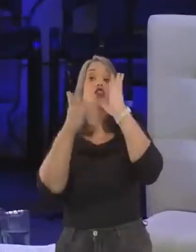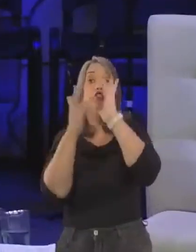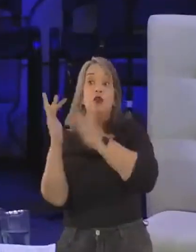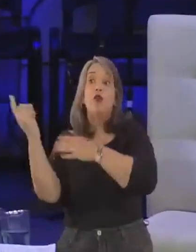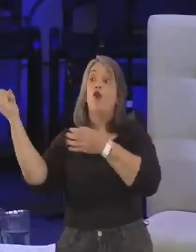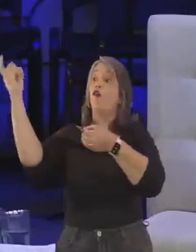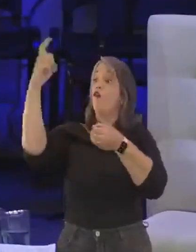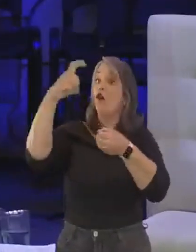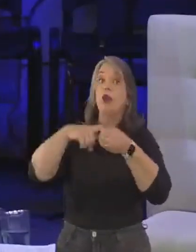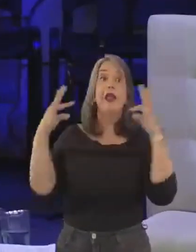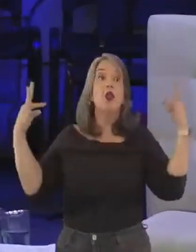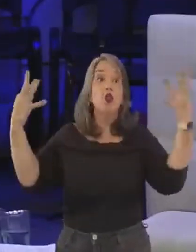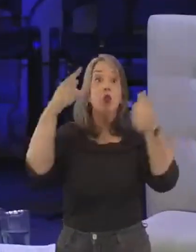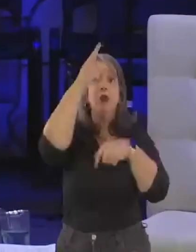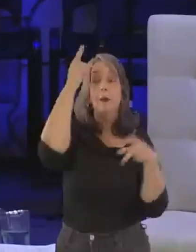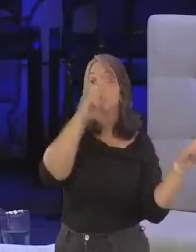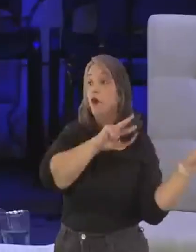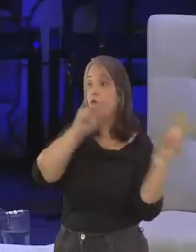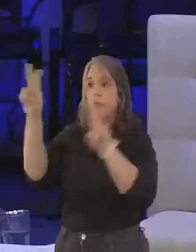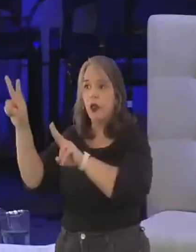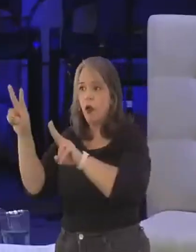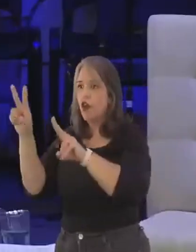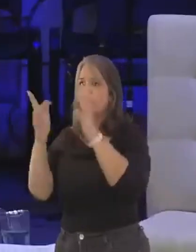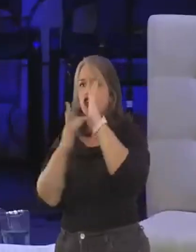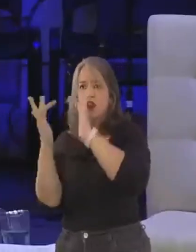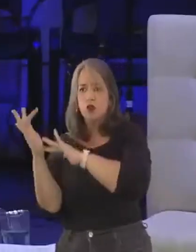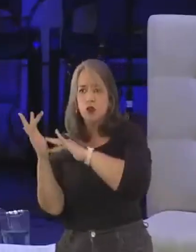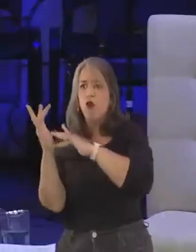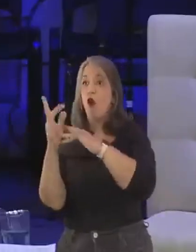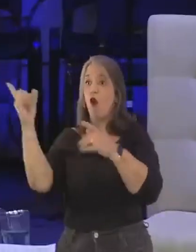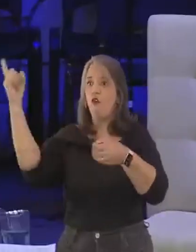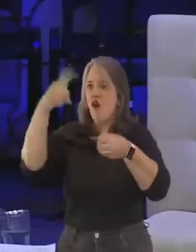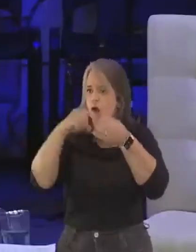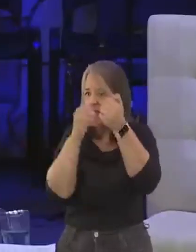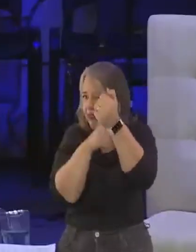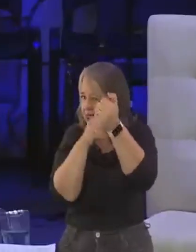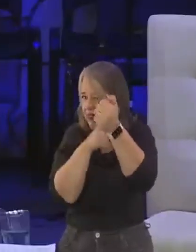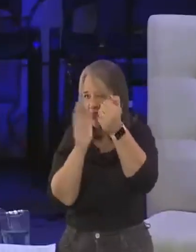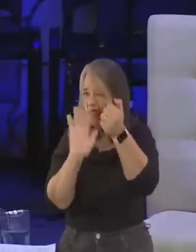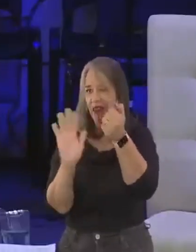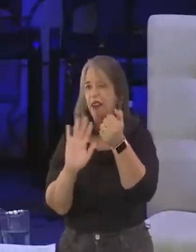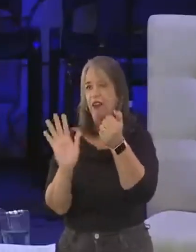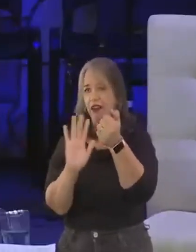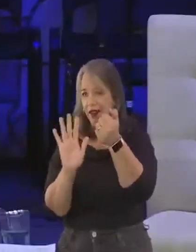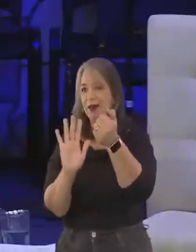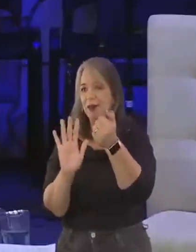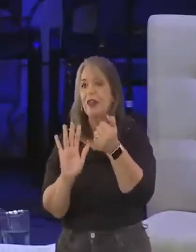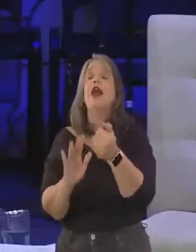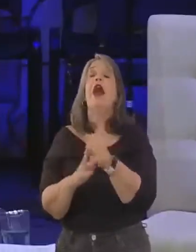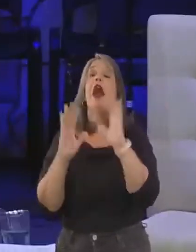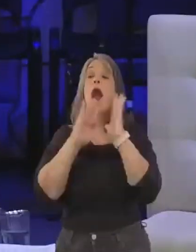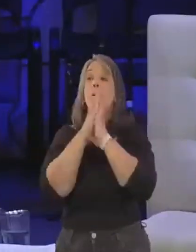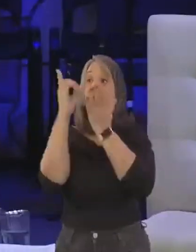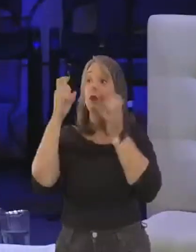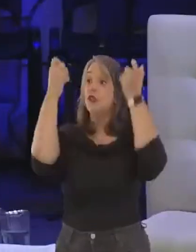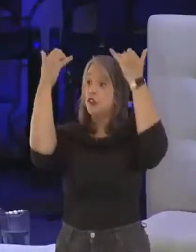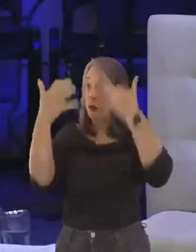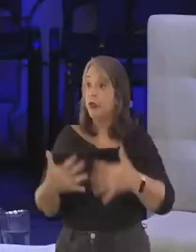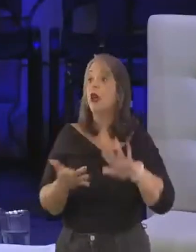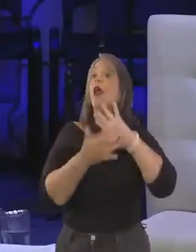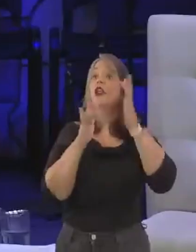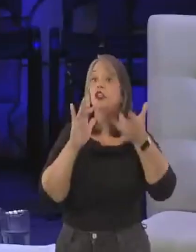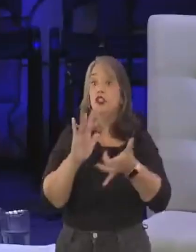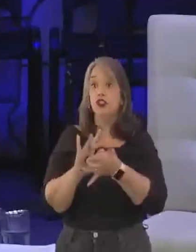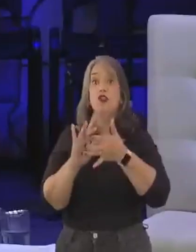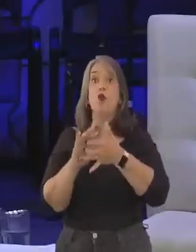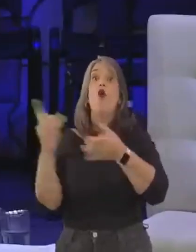de Deus nos diz, porque assim como o relâmpago que sai do Oriente e se mostra até o Ocidente, assim há de ser